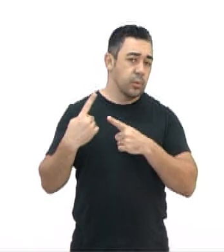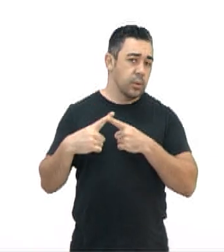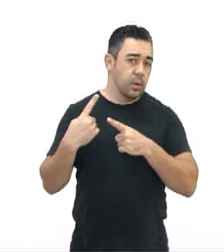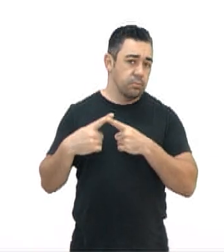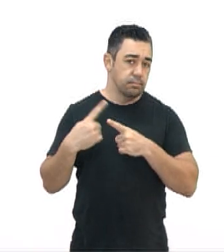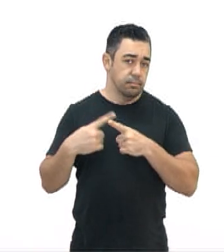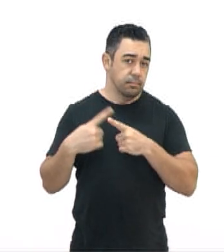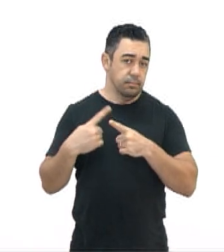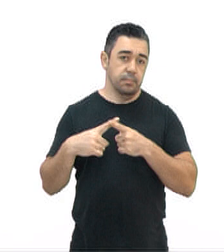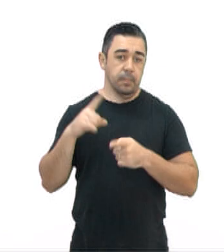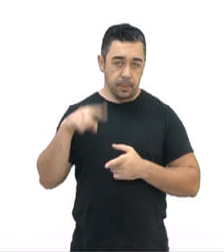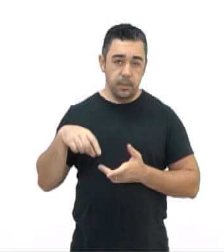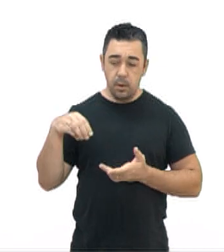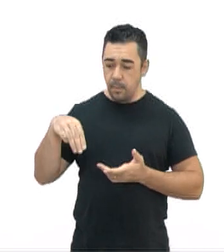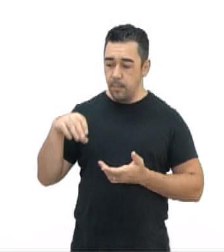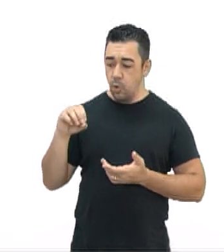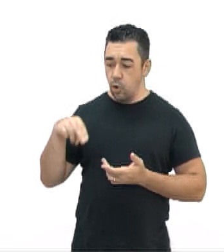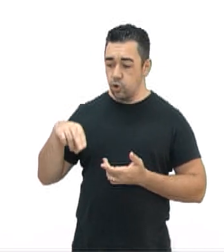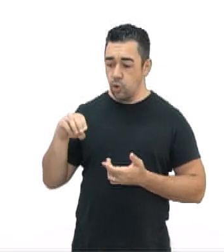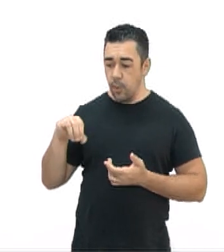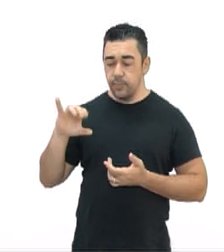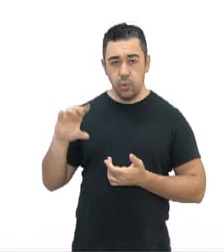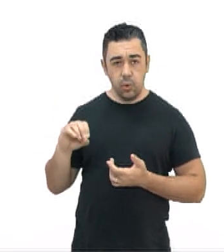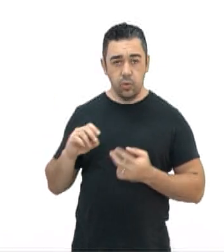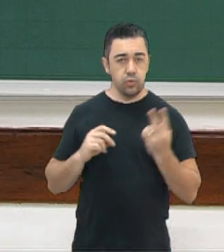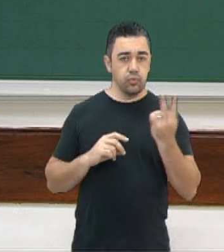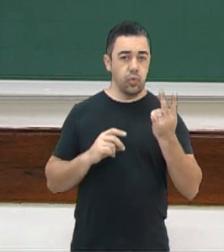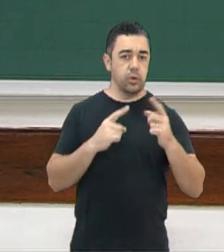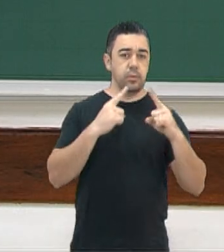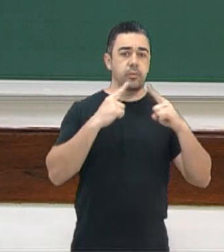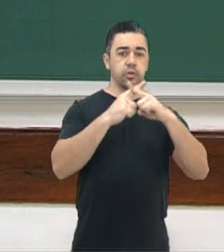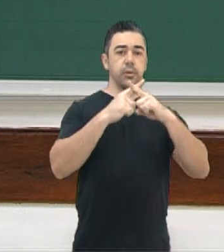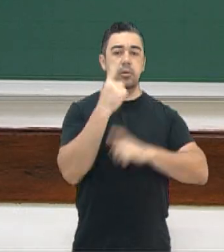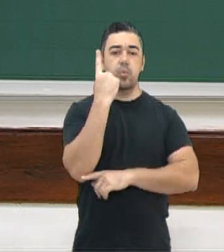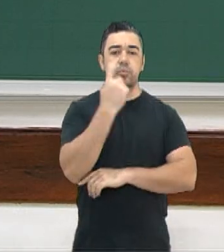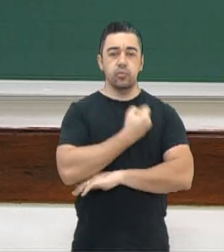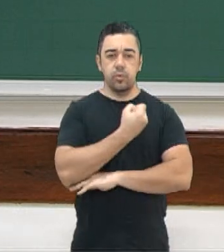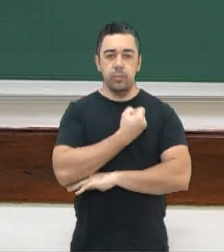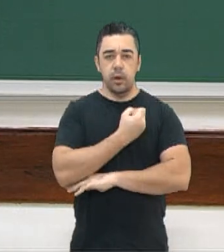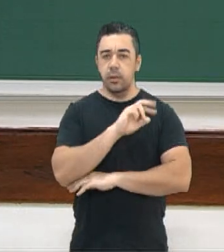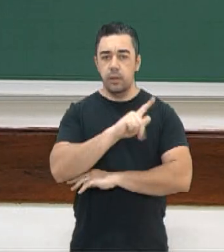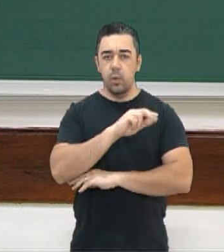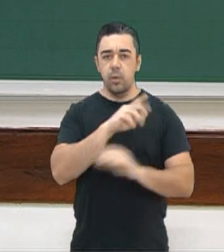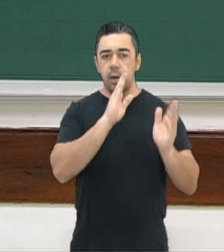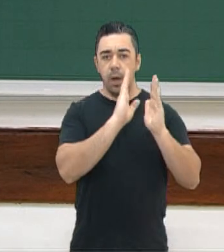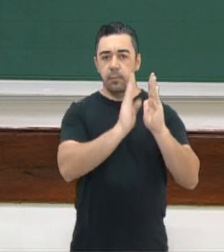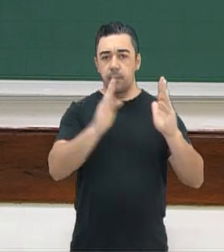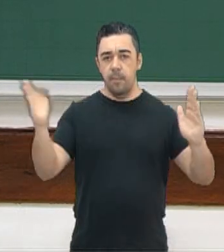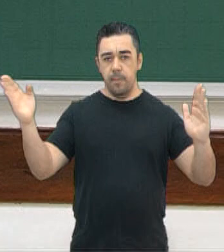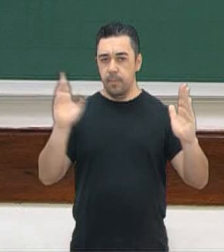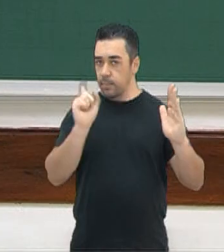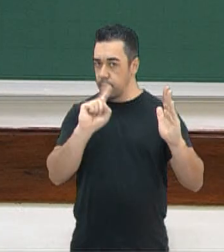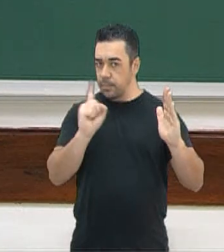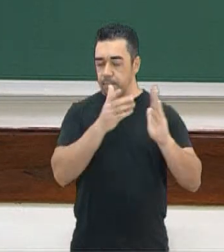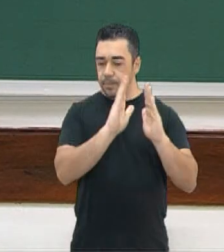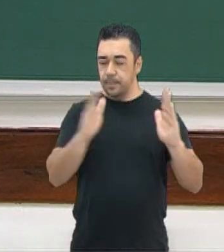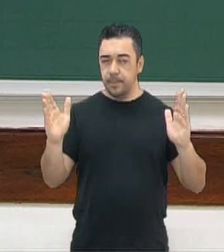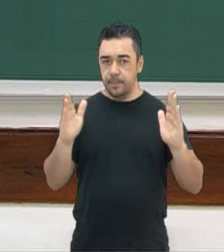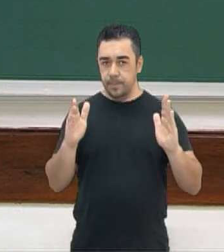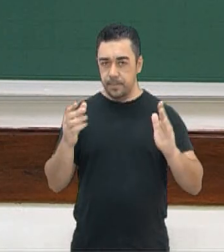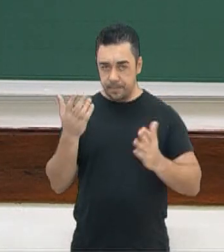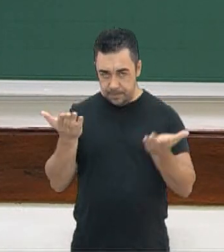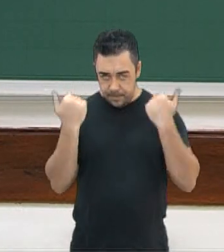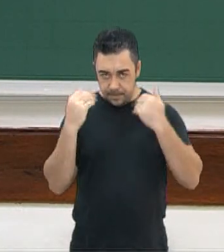quê? Porque ele é um monômio, eles estão se multiplicando, existe um número, não tem uma sequência na expressão, certo?